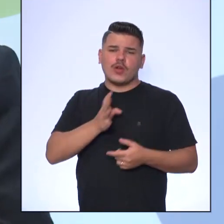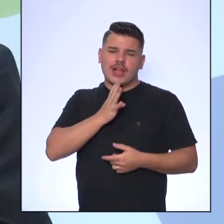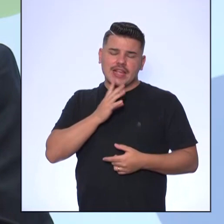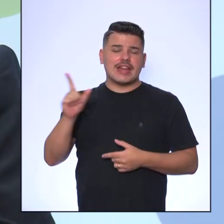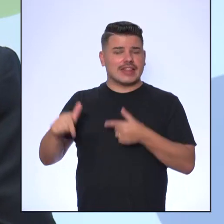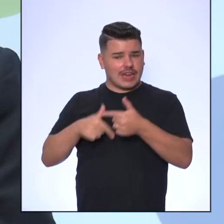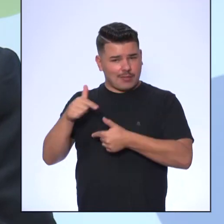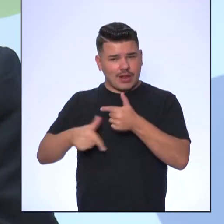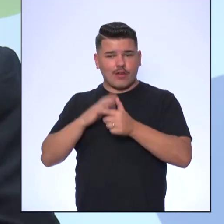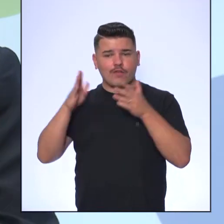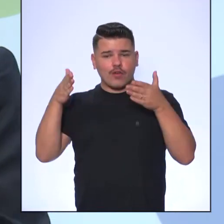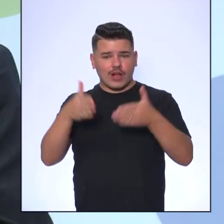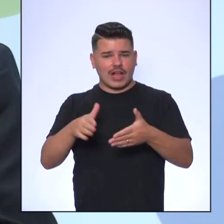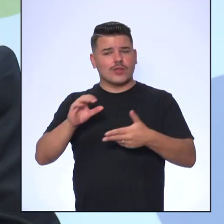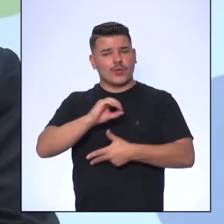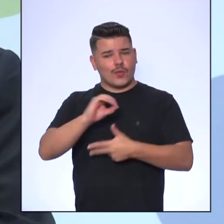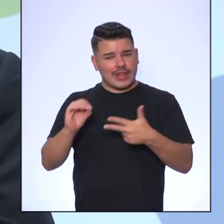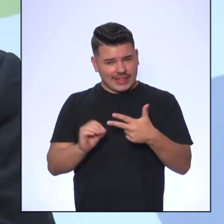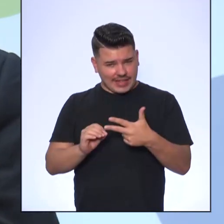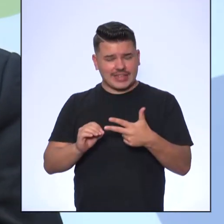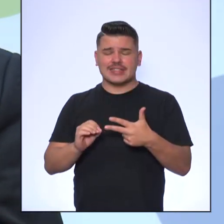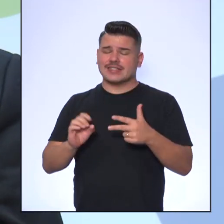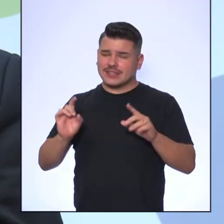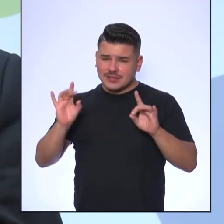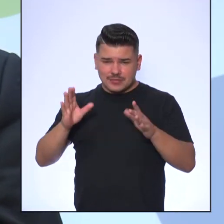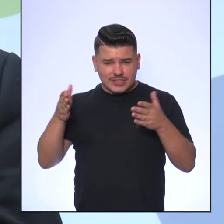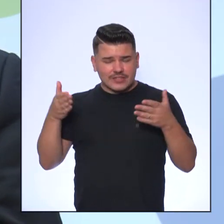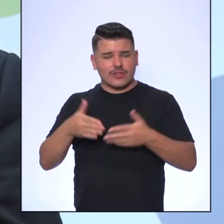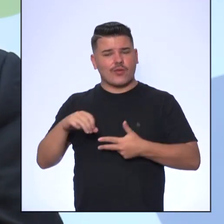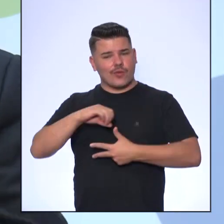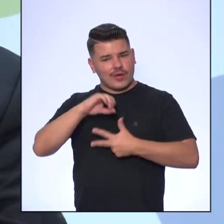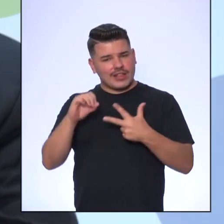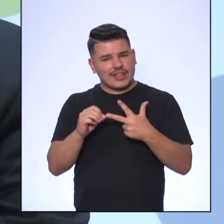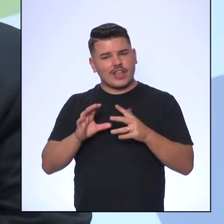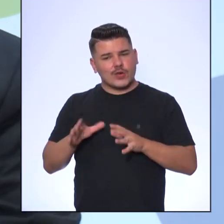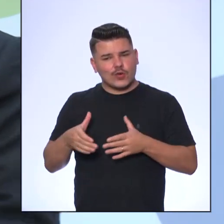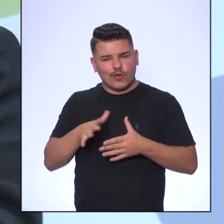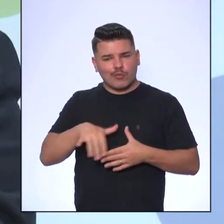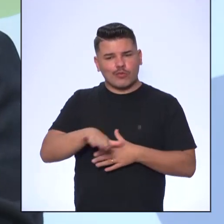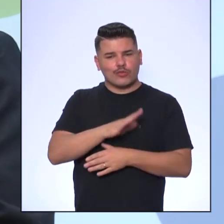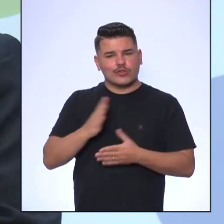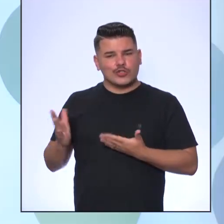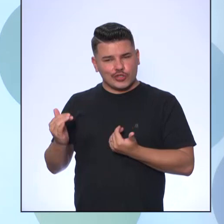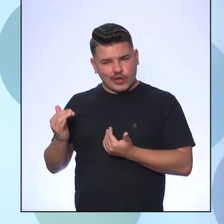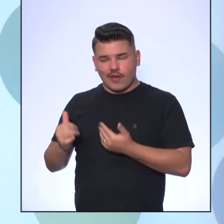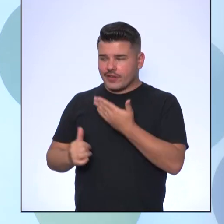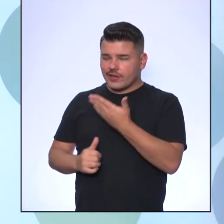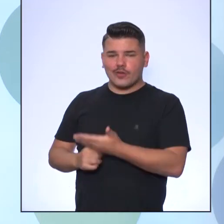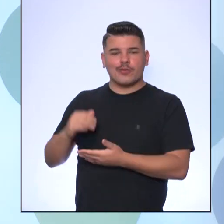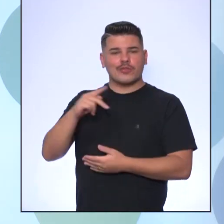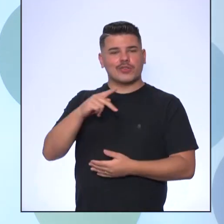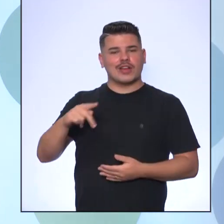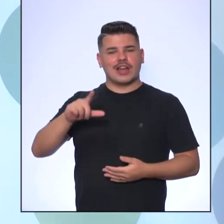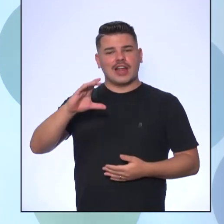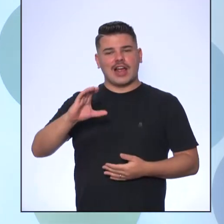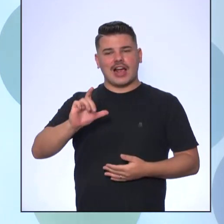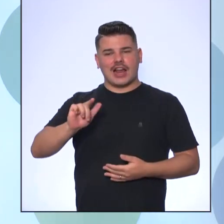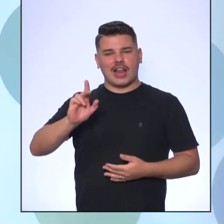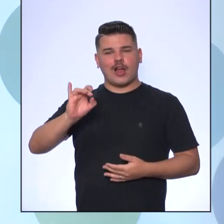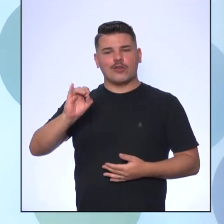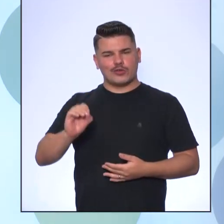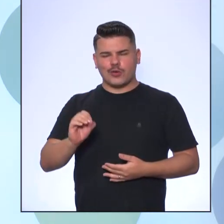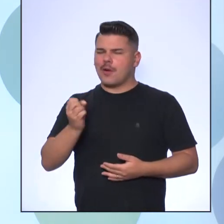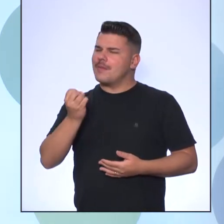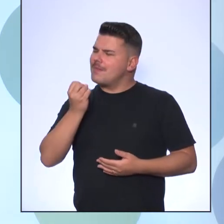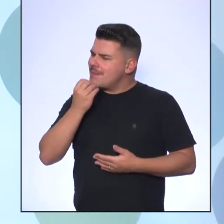Enem, especialmente com esse engajamento do futuro dos jovens, que é o professor Cláudio. Cláudio, seja muito